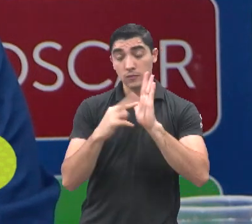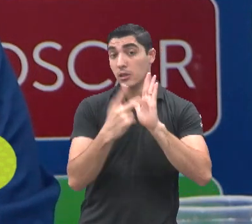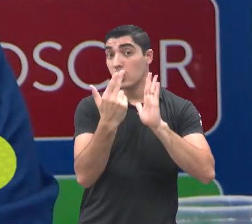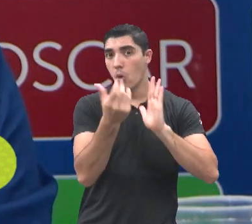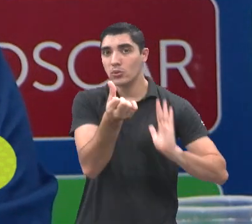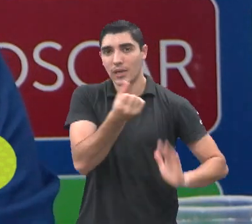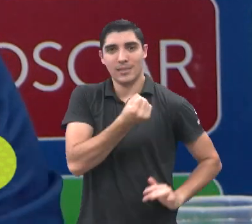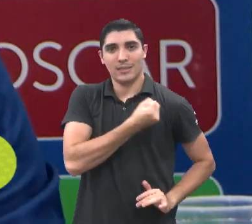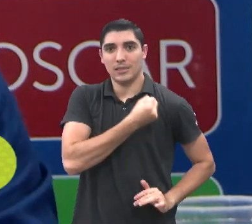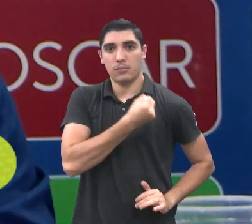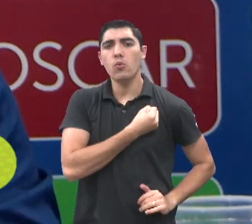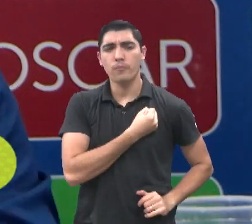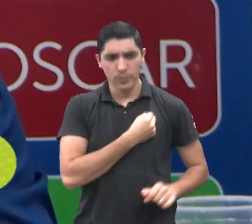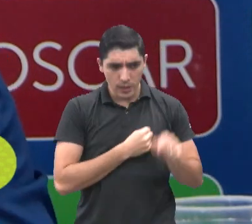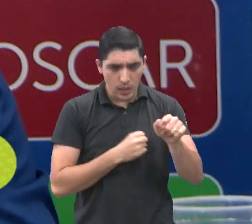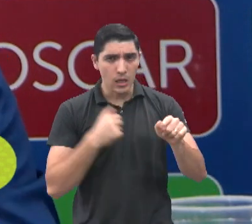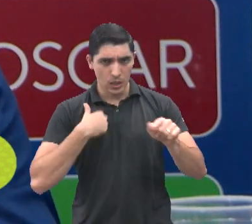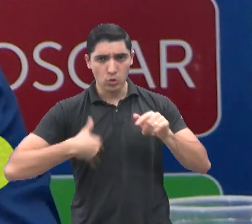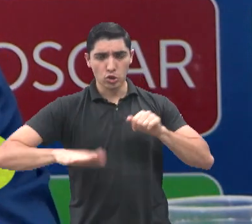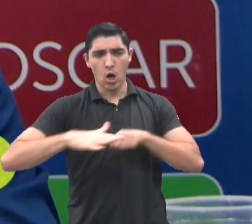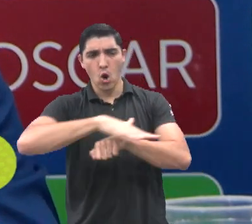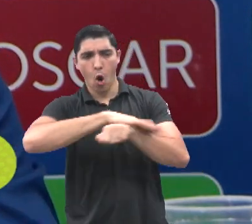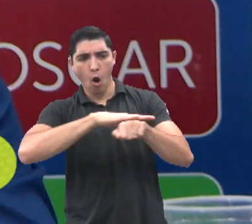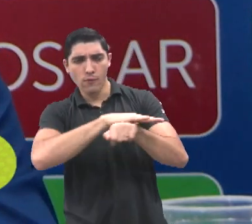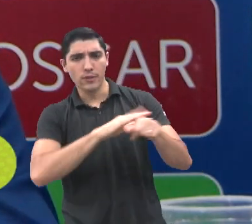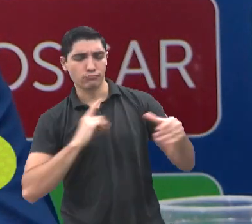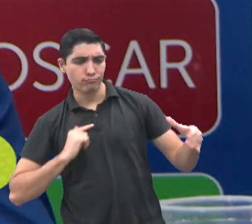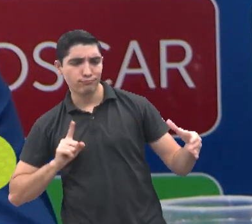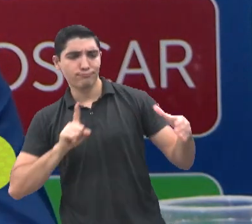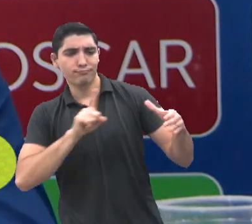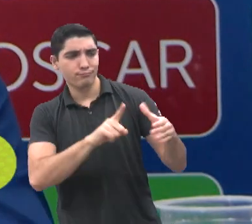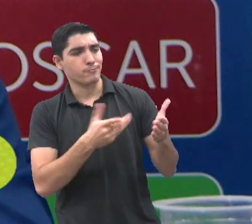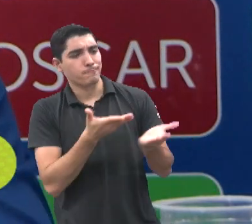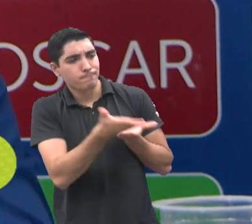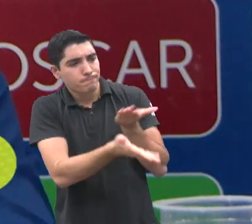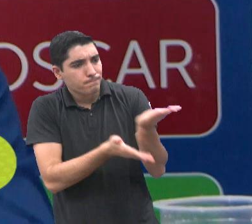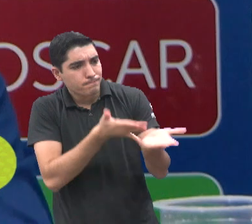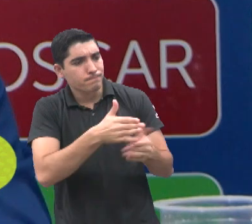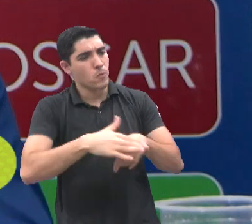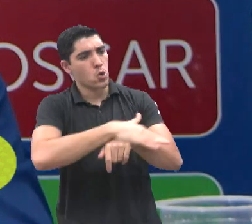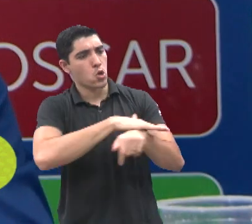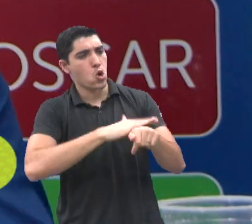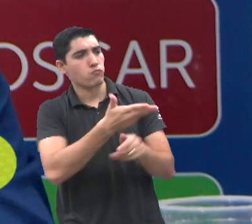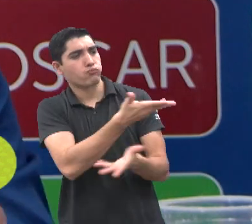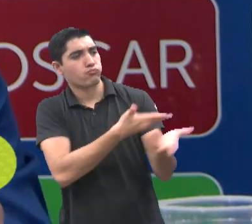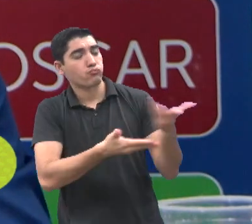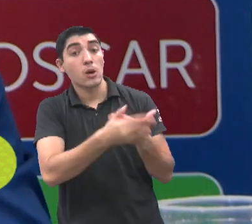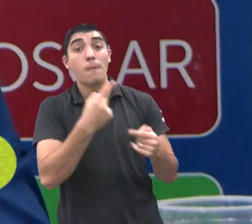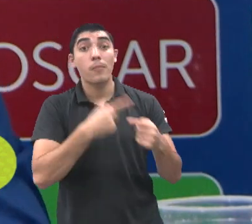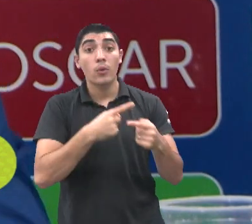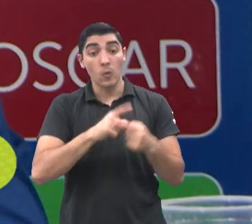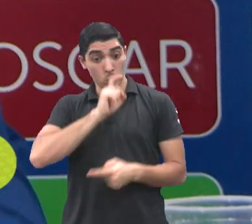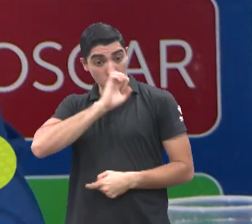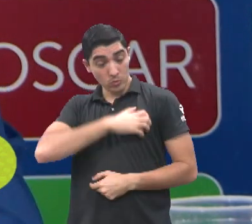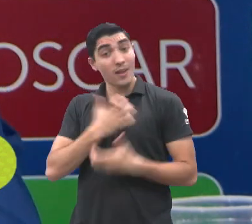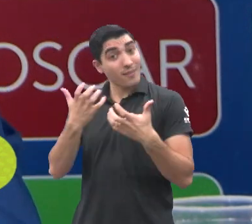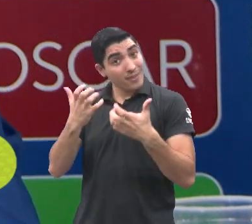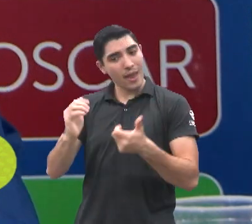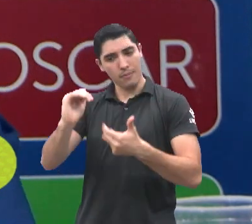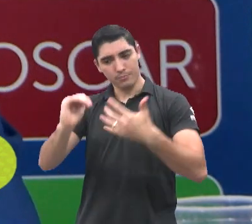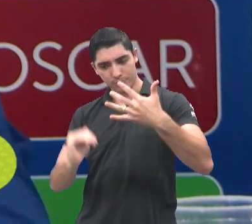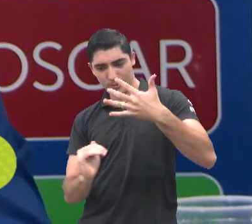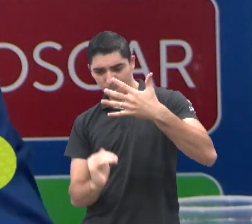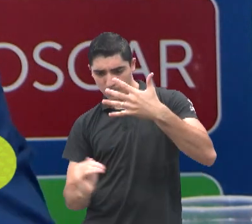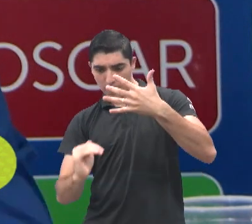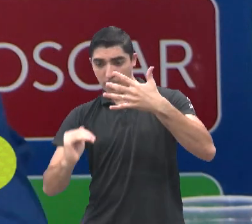com o grupo, porque é uma equipe que também vem aí brigando para entrar no G8, vem até de 2